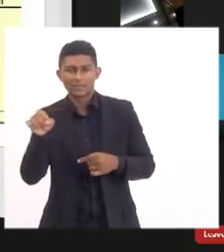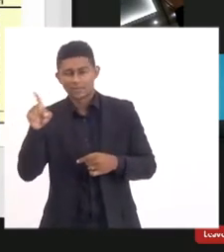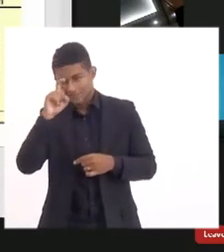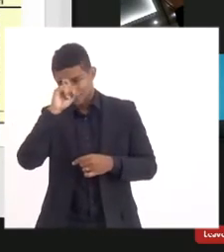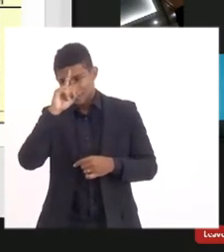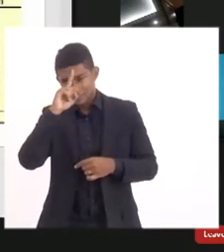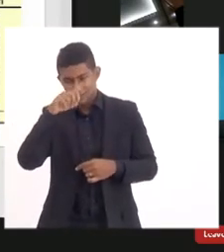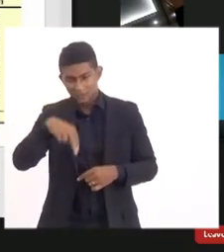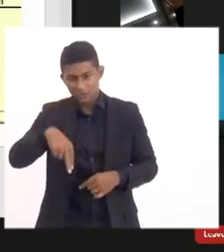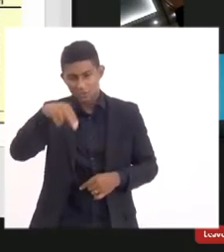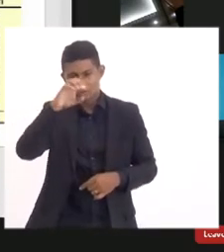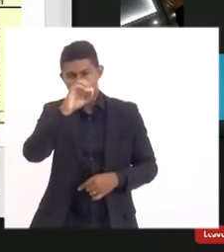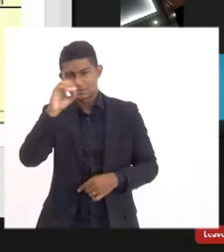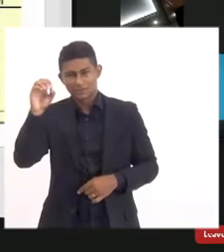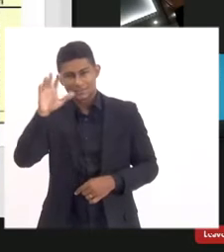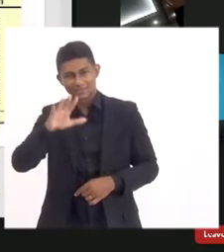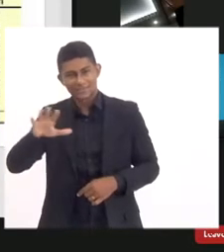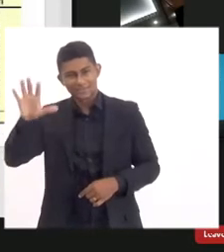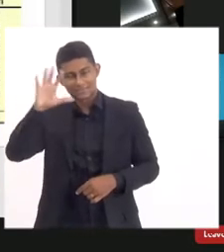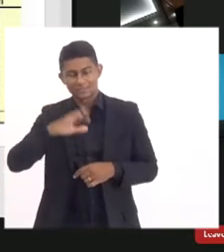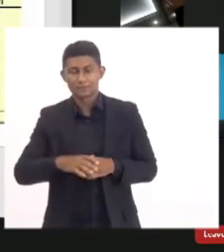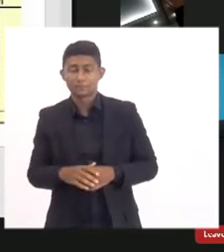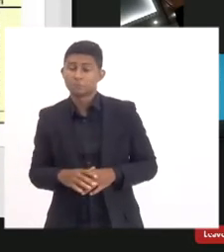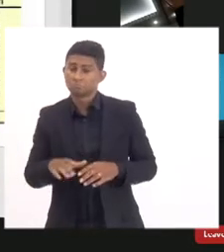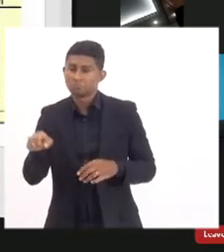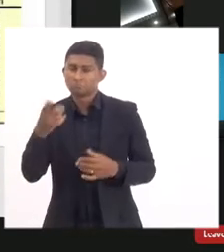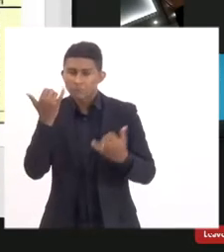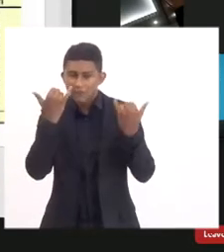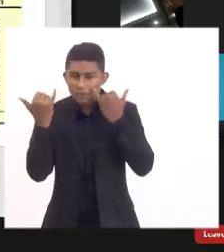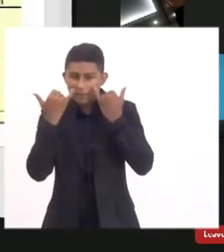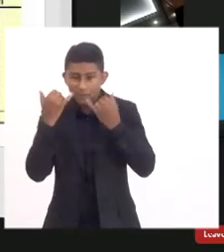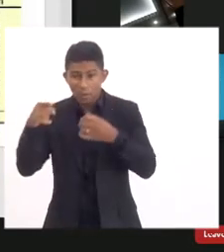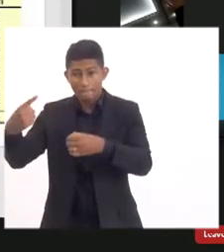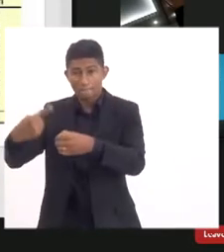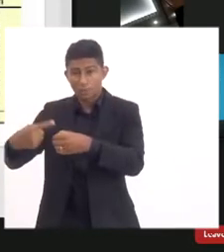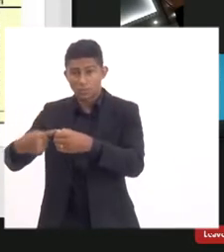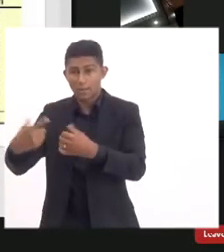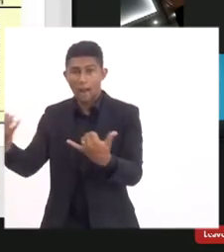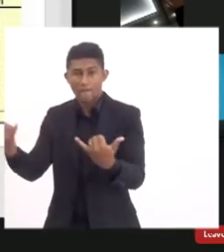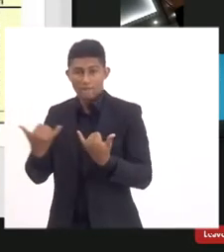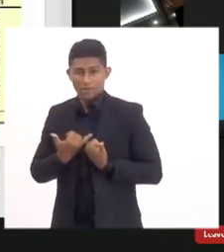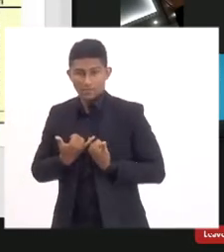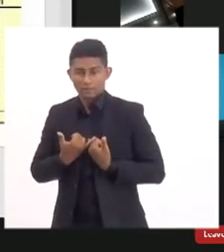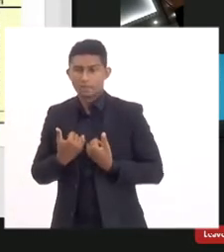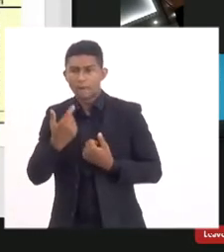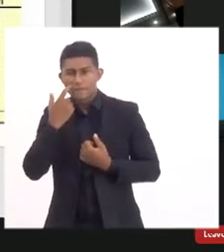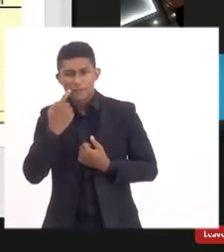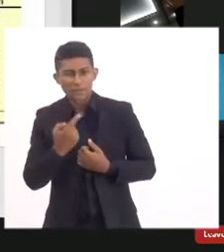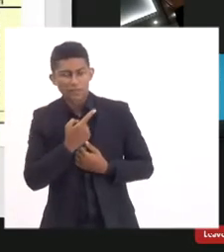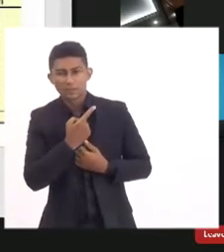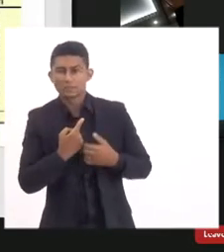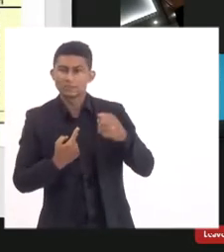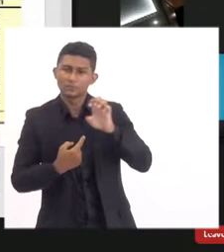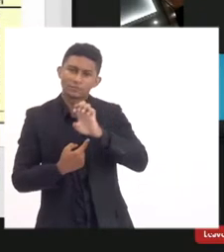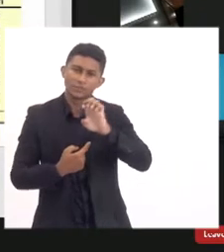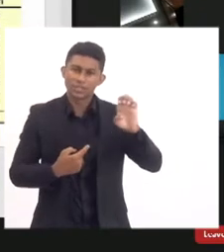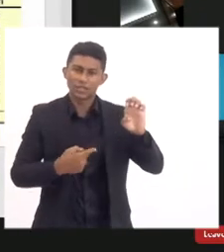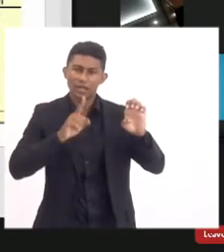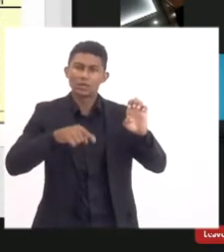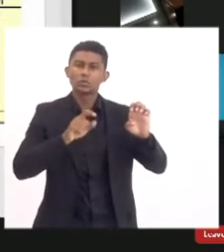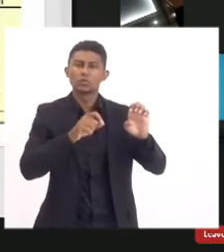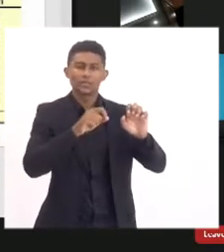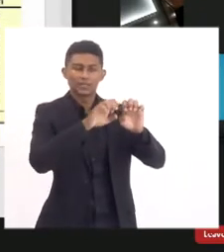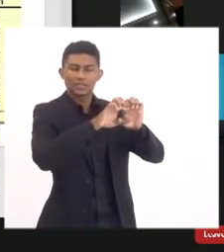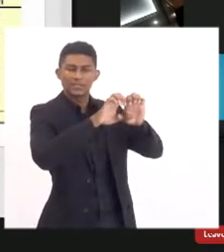noroeste. Essa informação, elas são fornecidas pelo município. Aqui em cima, no quadro à esquerda, né, é o que está no nosso sistema estadual